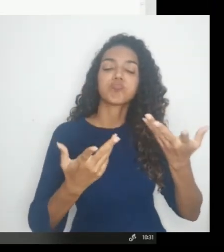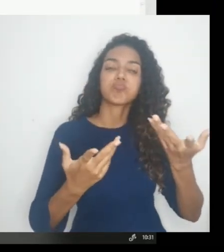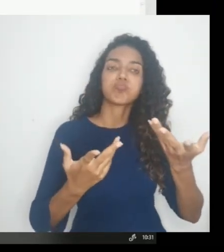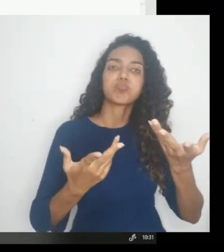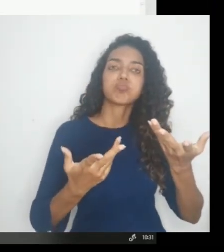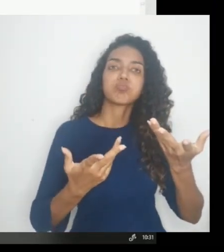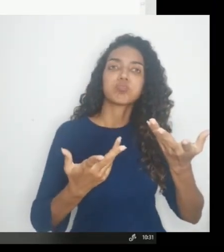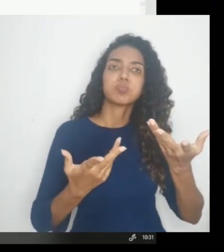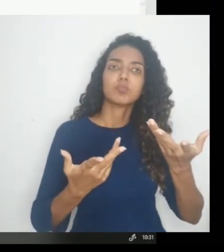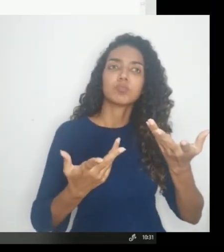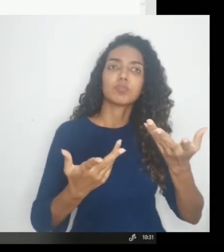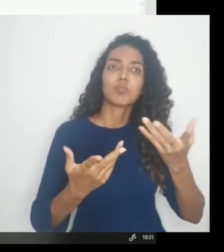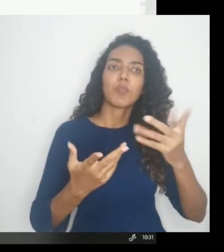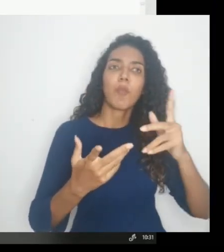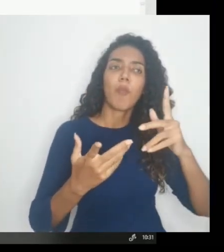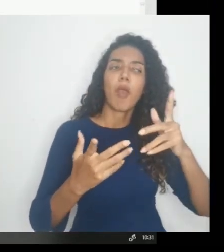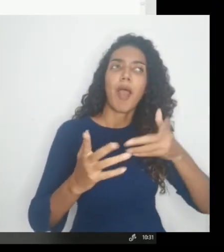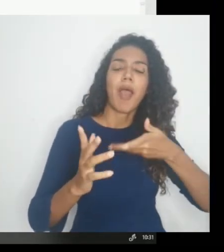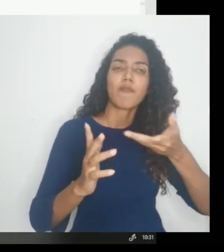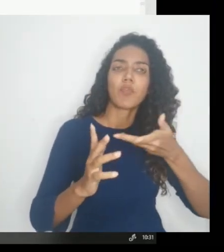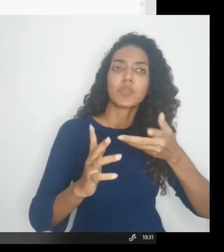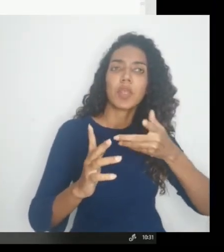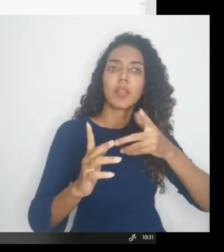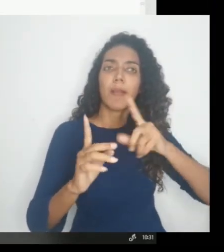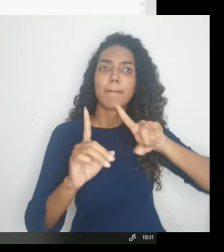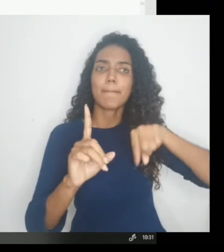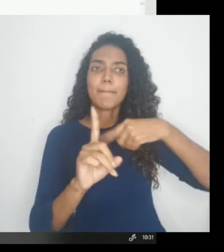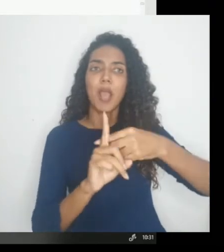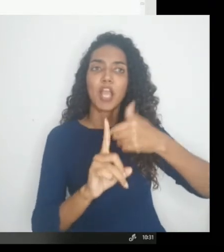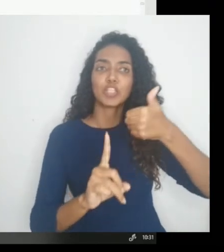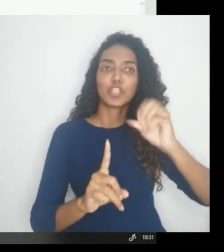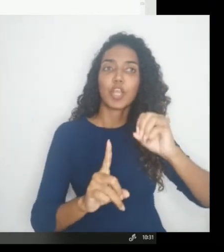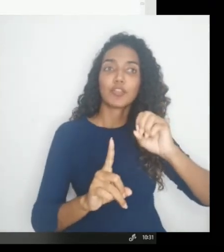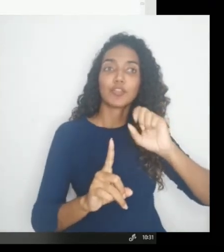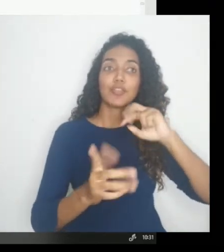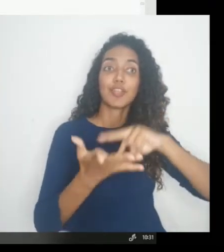mais 10. Eu estou acelerando o carro.